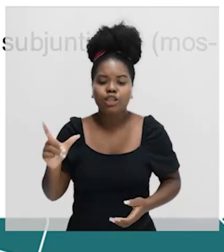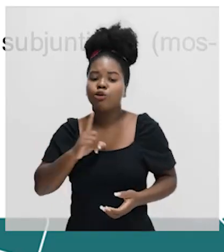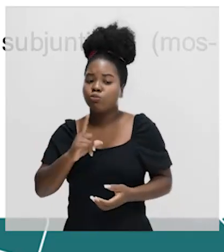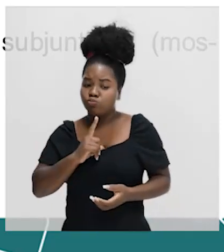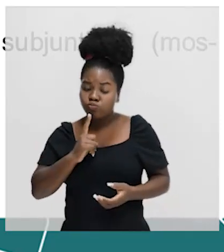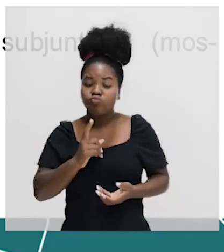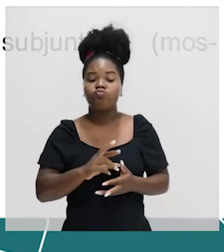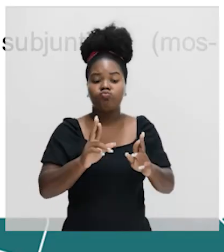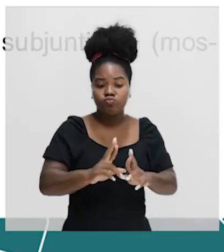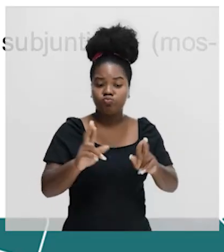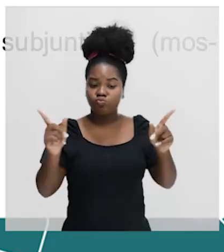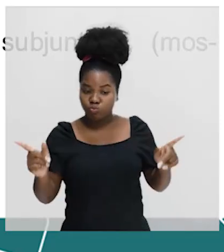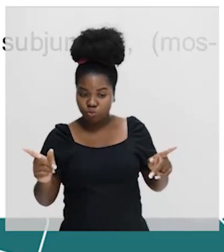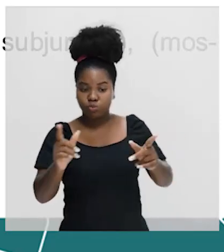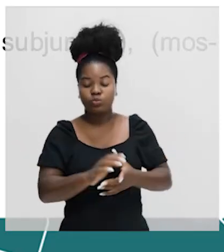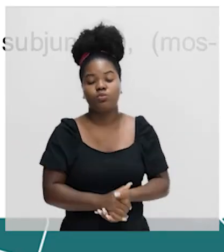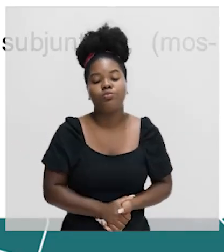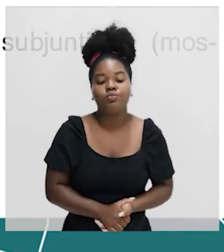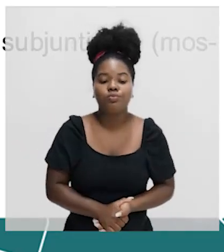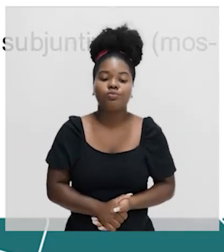verbal diferente, né?